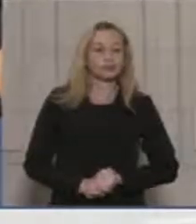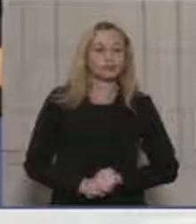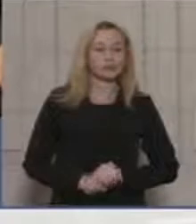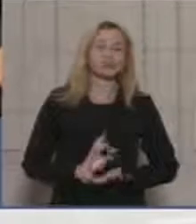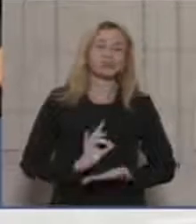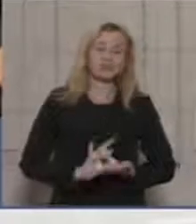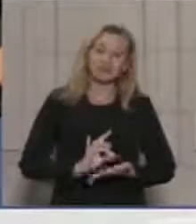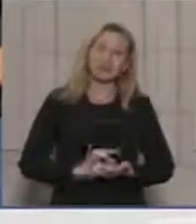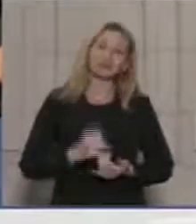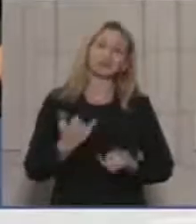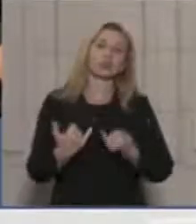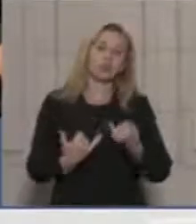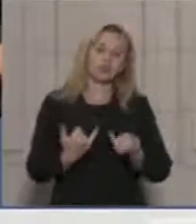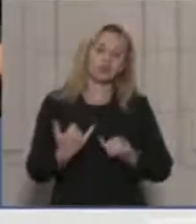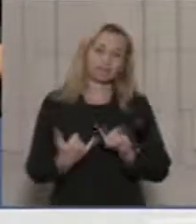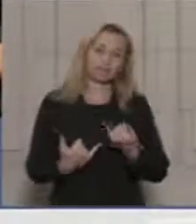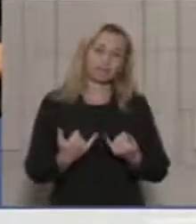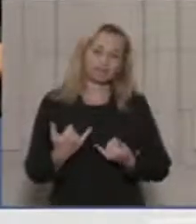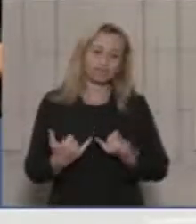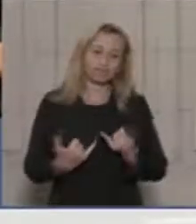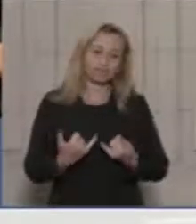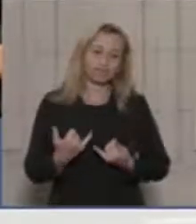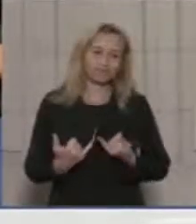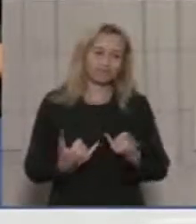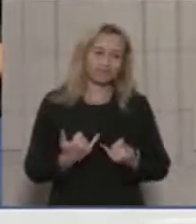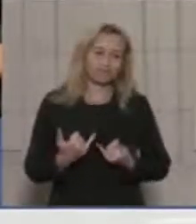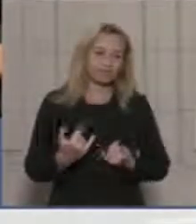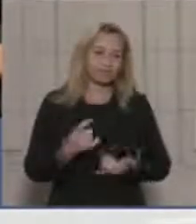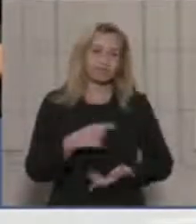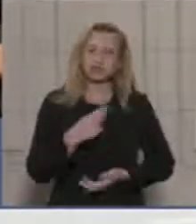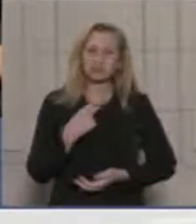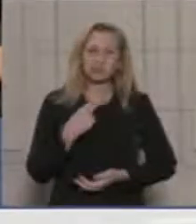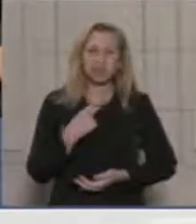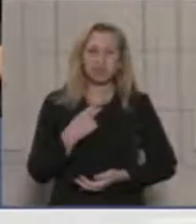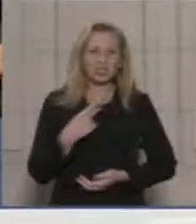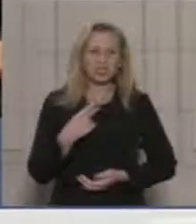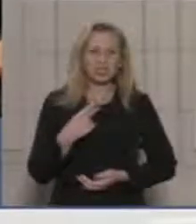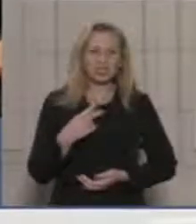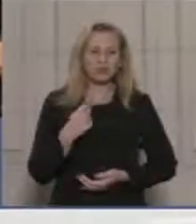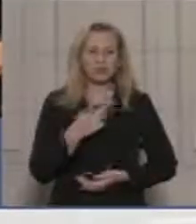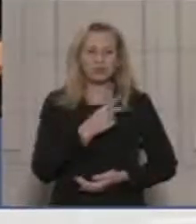está brincando. Eu não diria, como disse o presidente da Câmara,